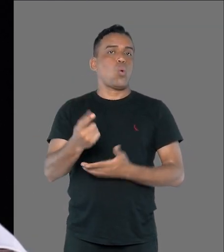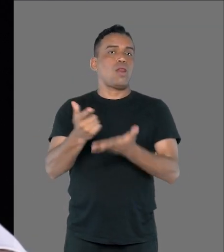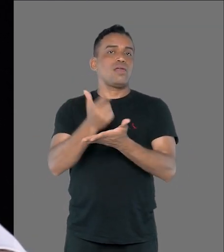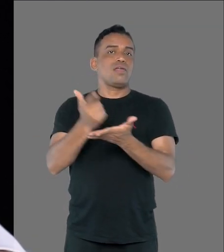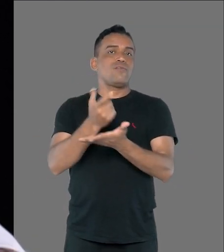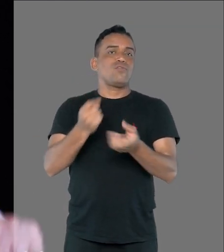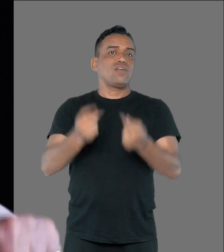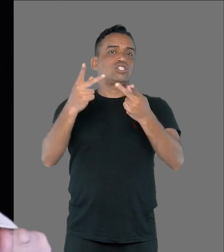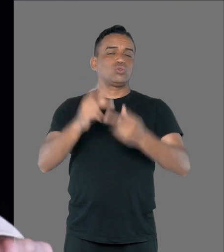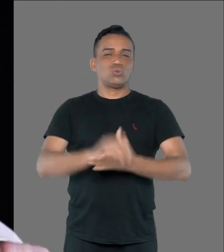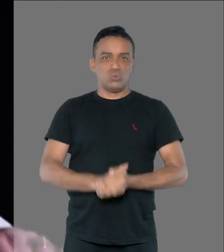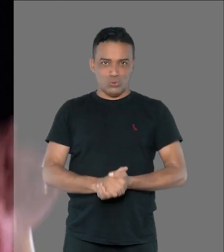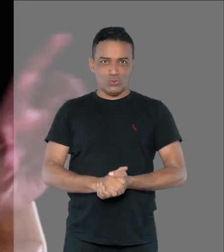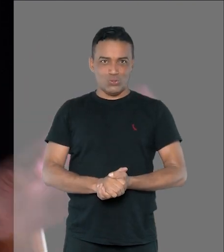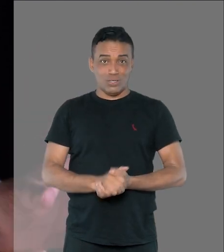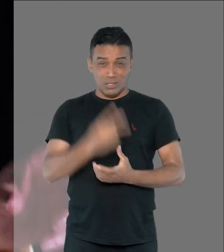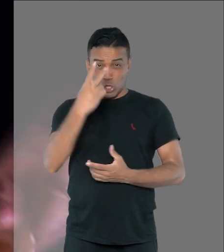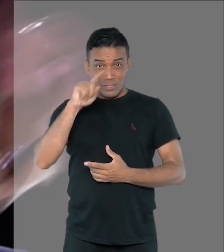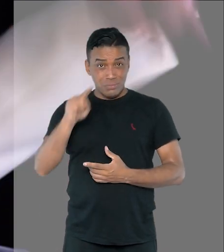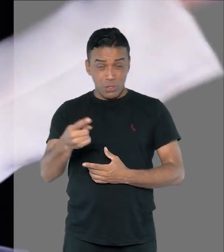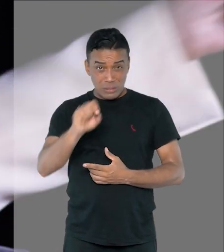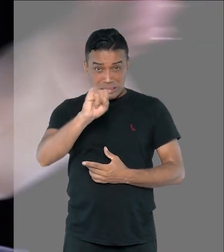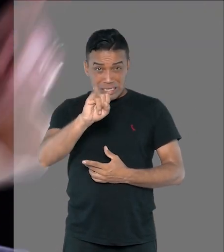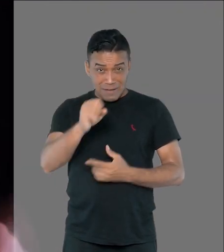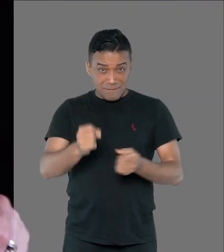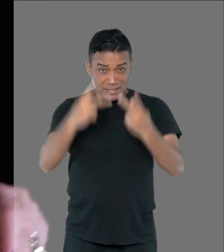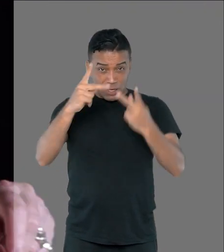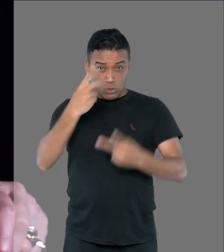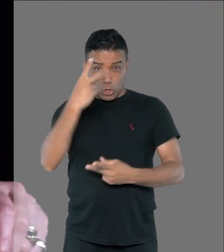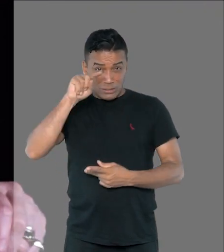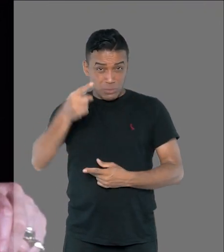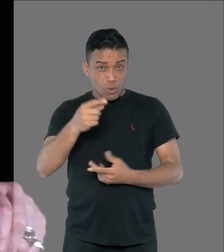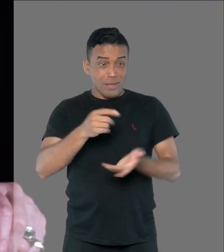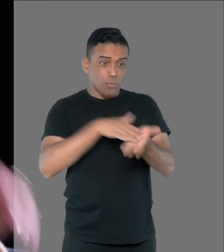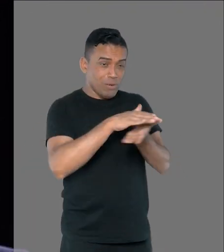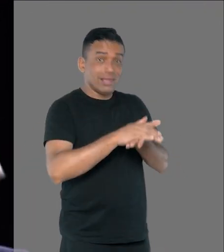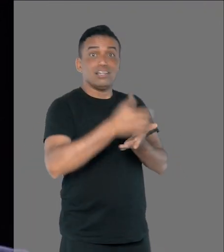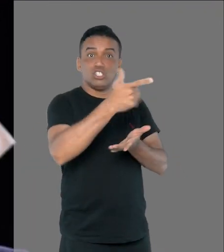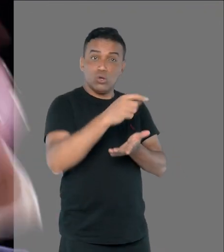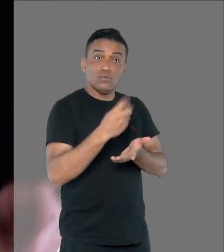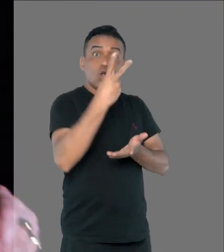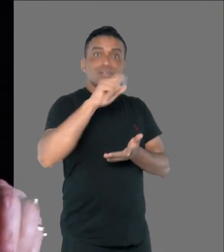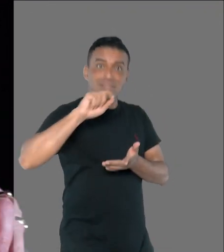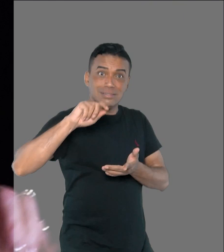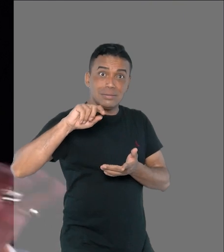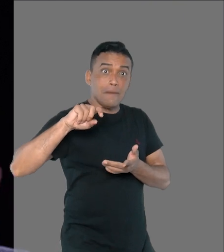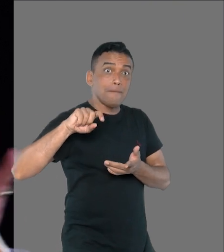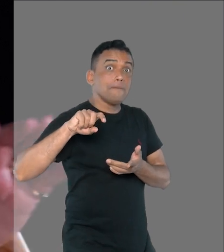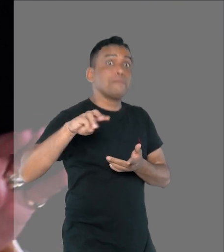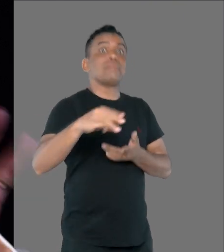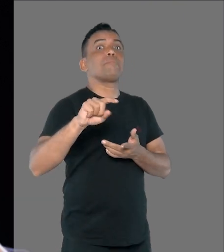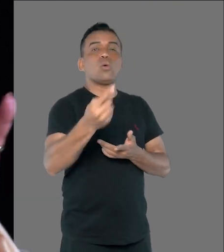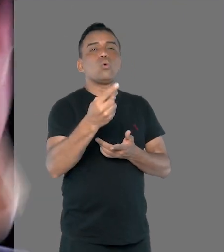2.000. 2.000, aí se vendeu 2.000, faz mais 2.000. Se vende 8 ou 10 mil